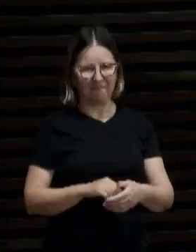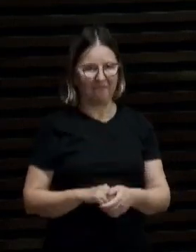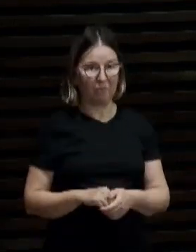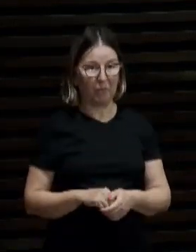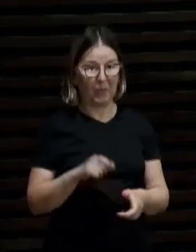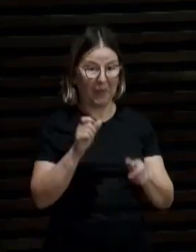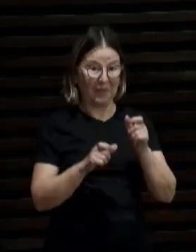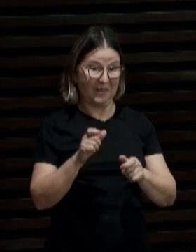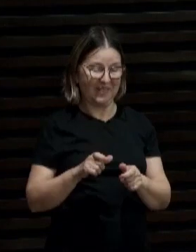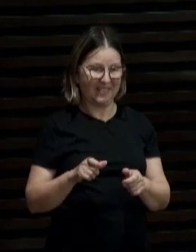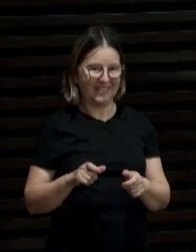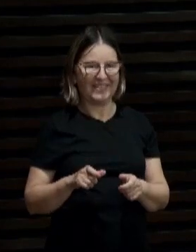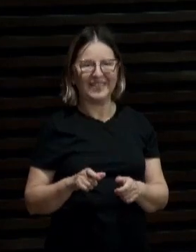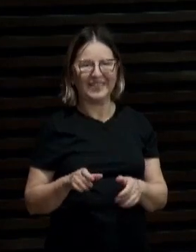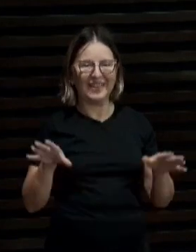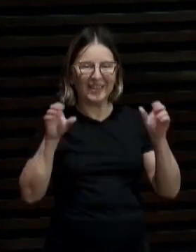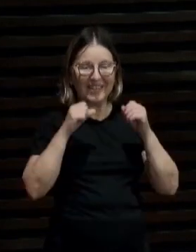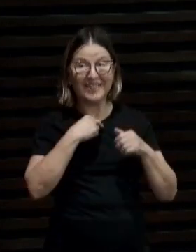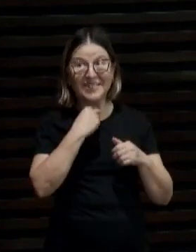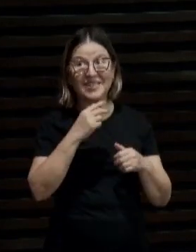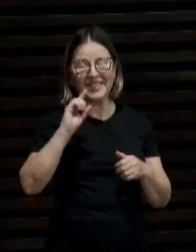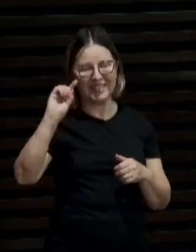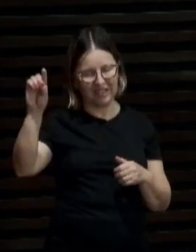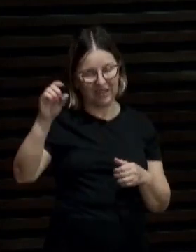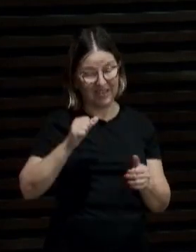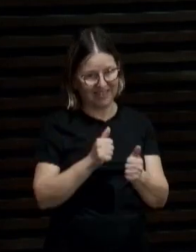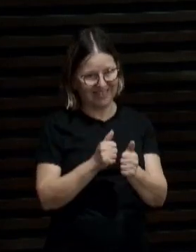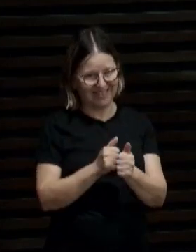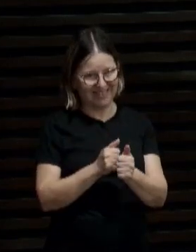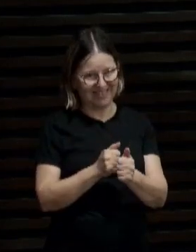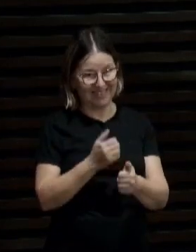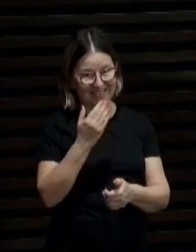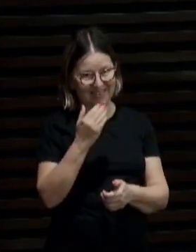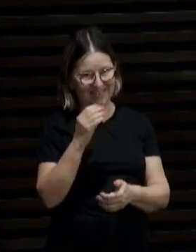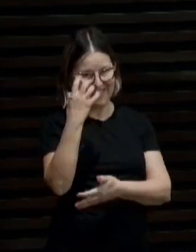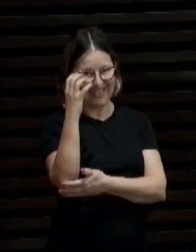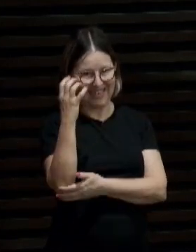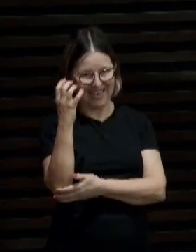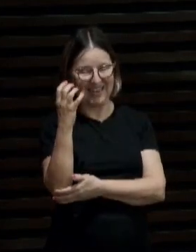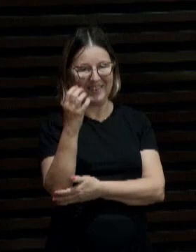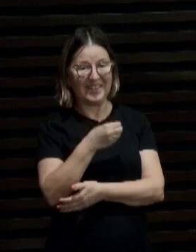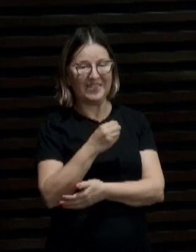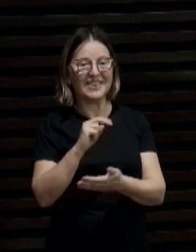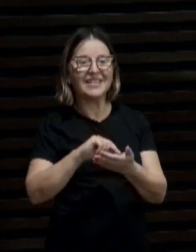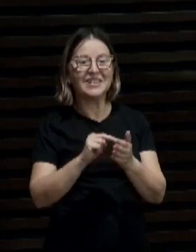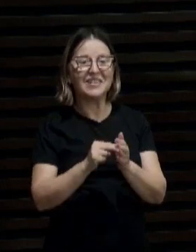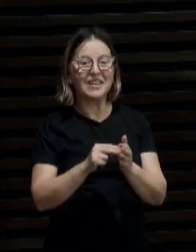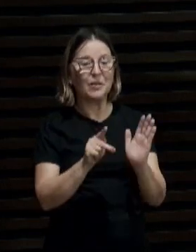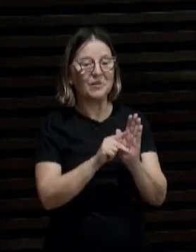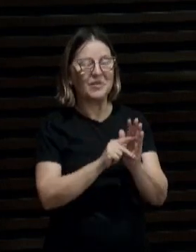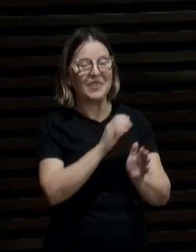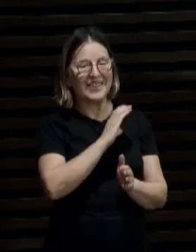Aqueles que ouvem a voz do Senhor e o seguem se alimentarão da árvore da vida que é o próprio Cristo.